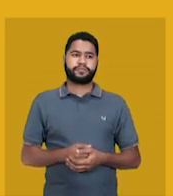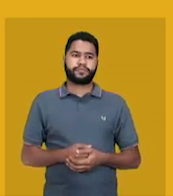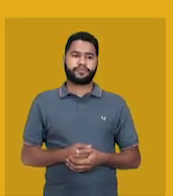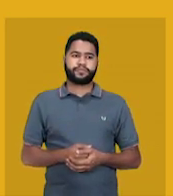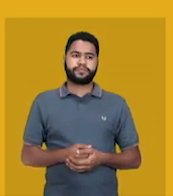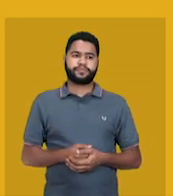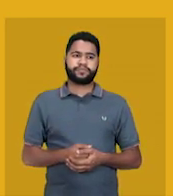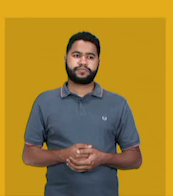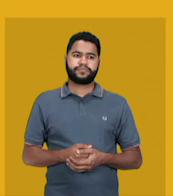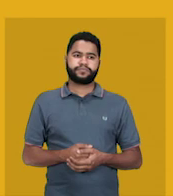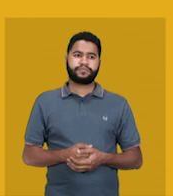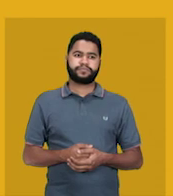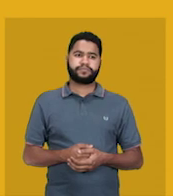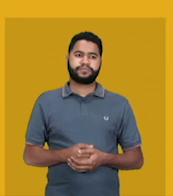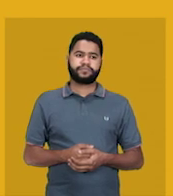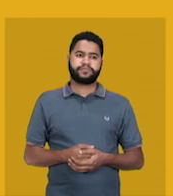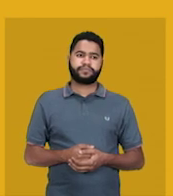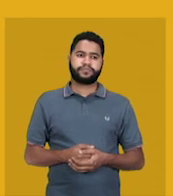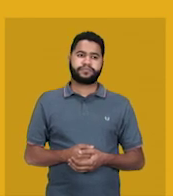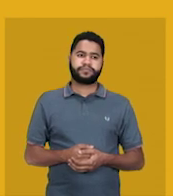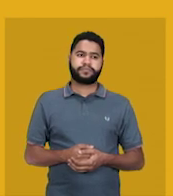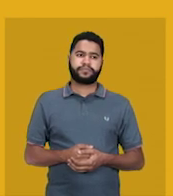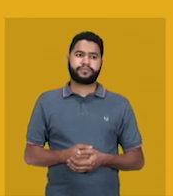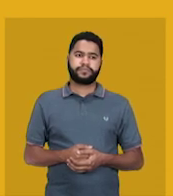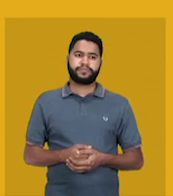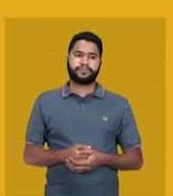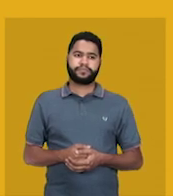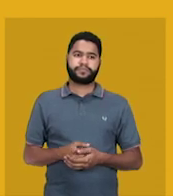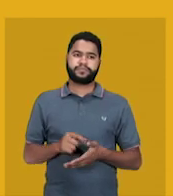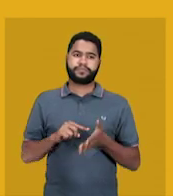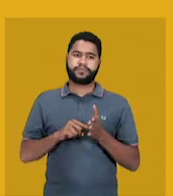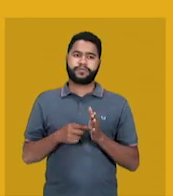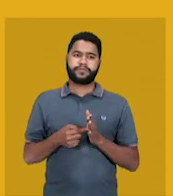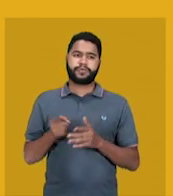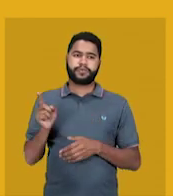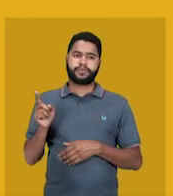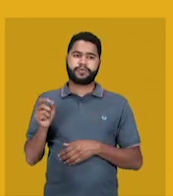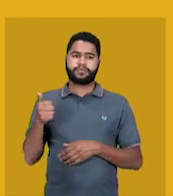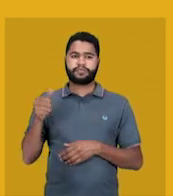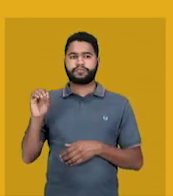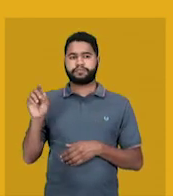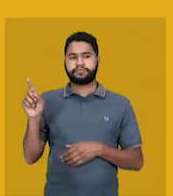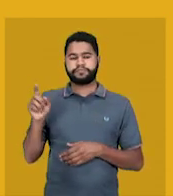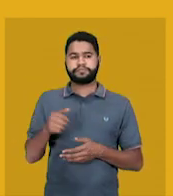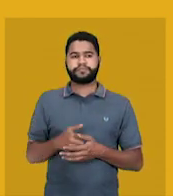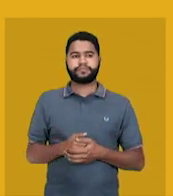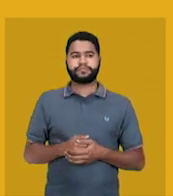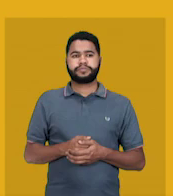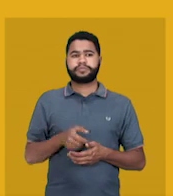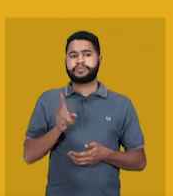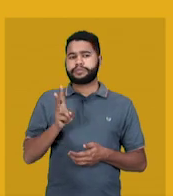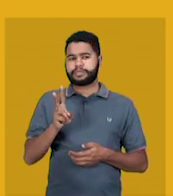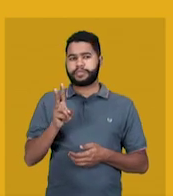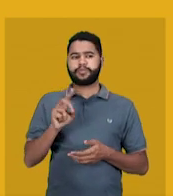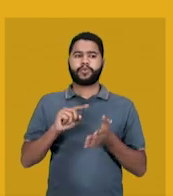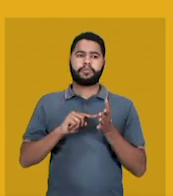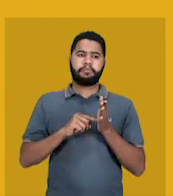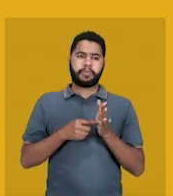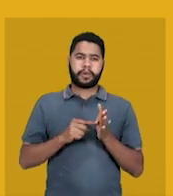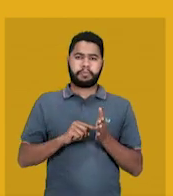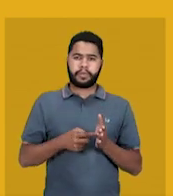é um que vezes 180 então é sempre assim eu vou